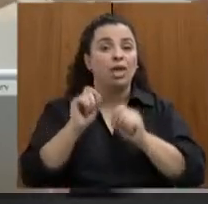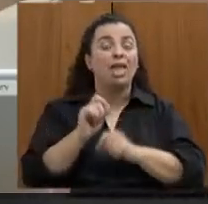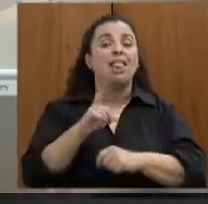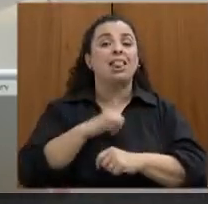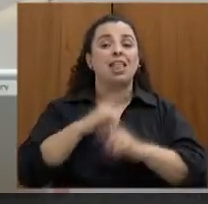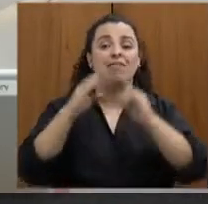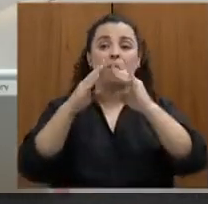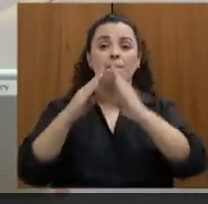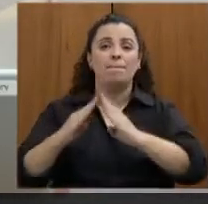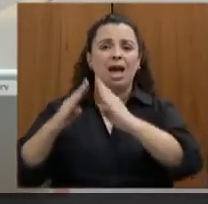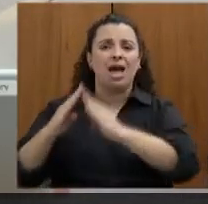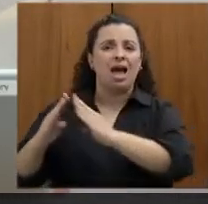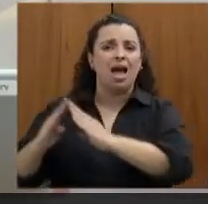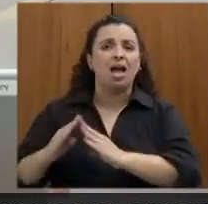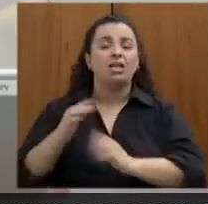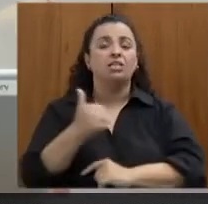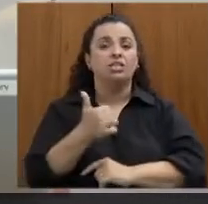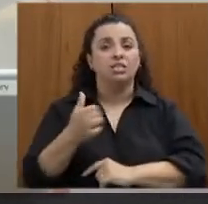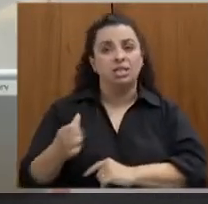e destruídas no dia